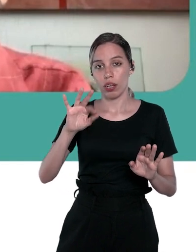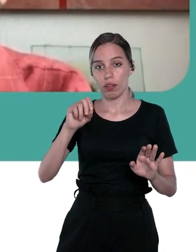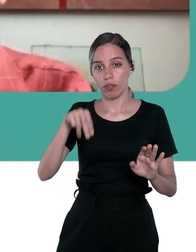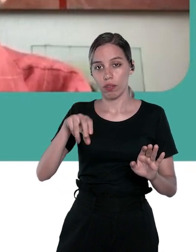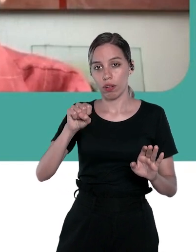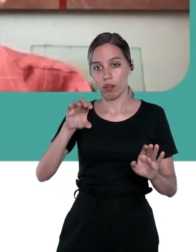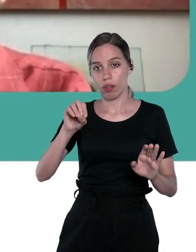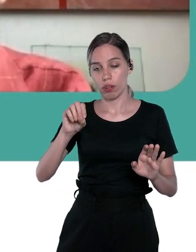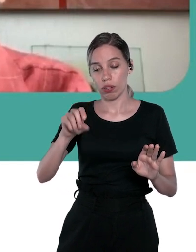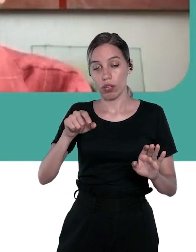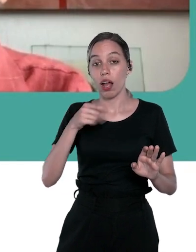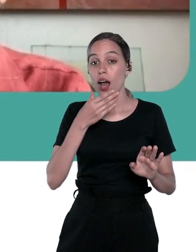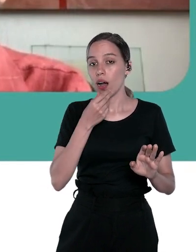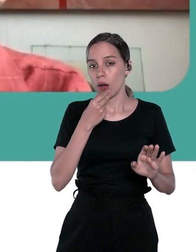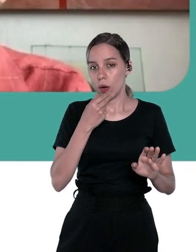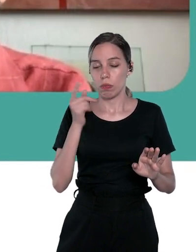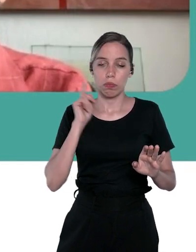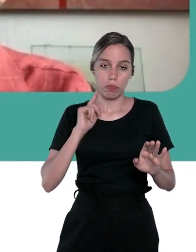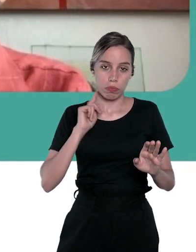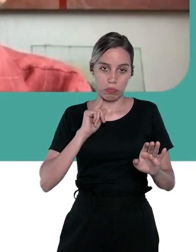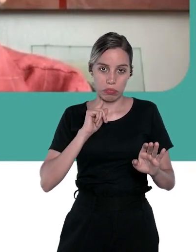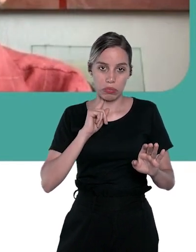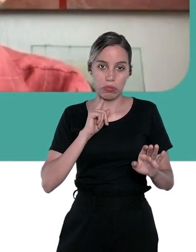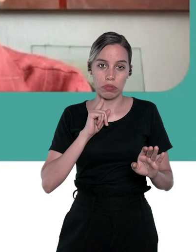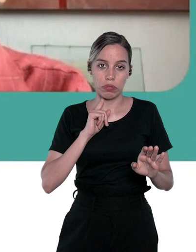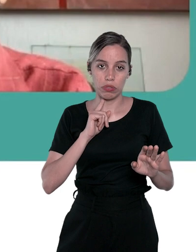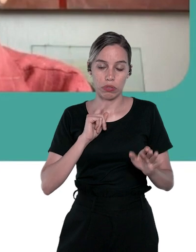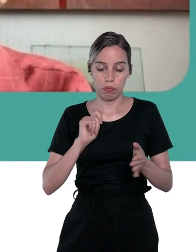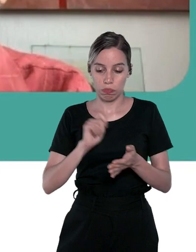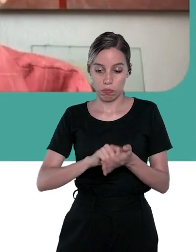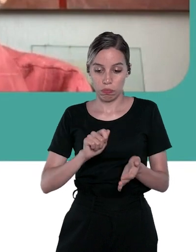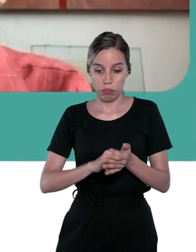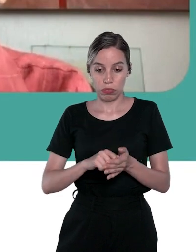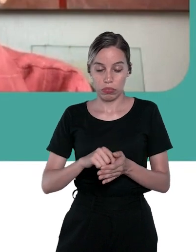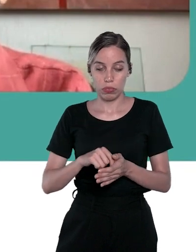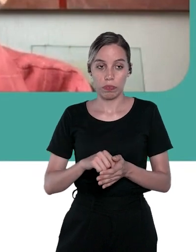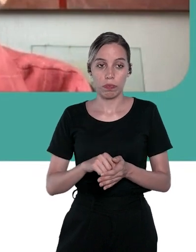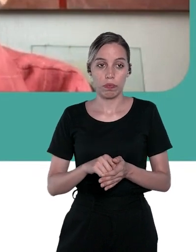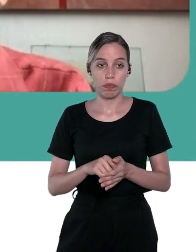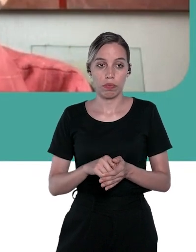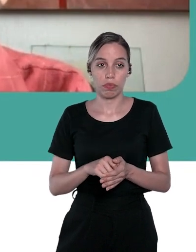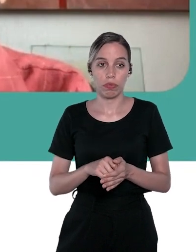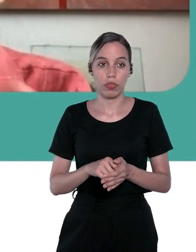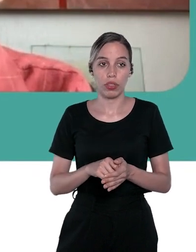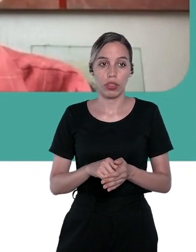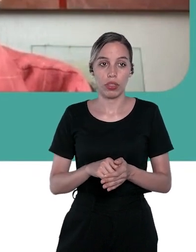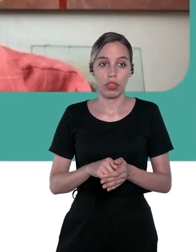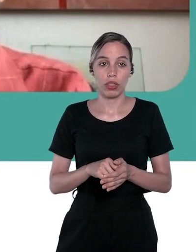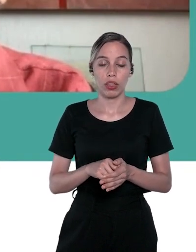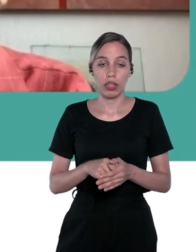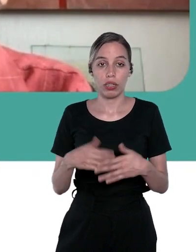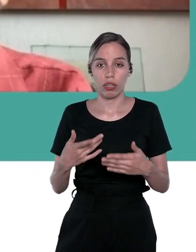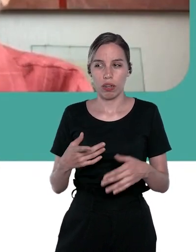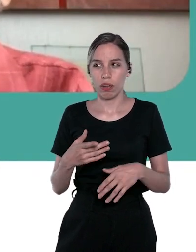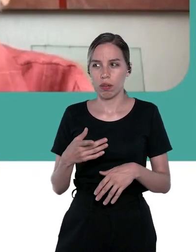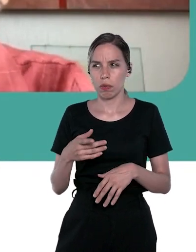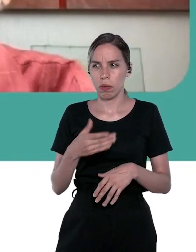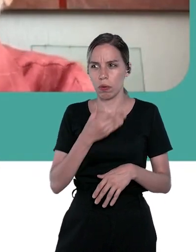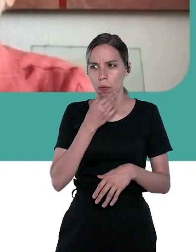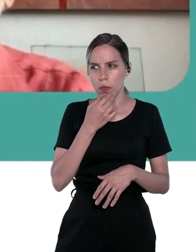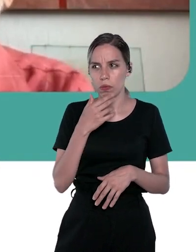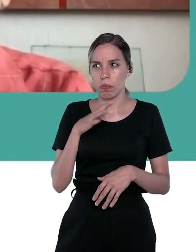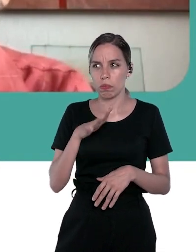meio esquecido, que eu admiro muito, muito do meu gosto, o João Alfonso, na década de 30, né?